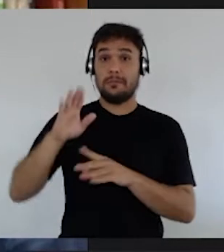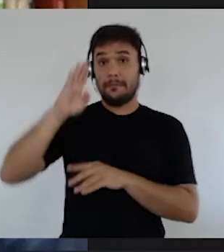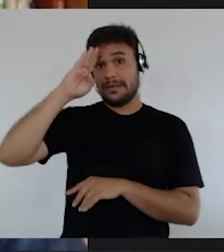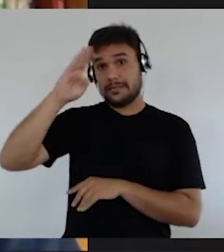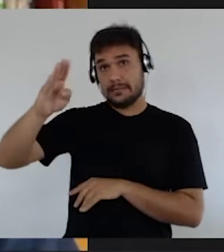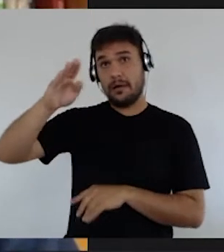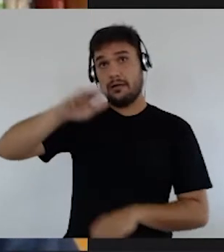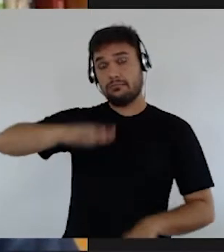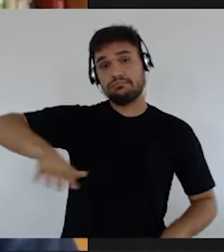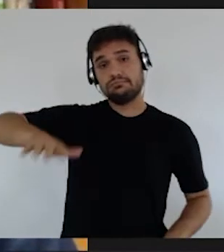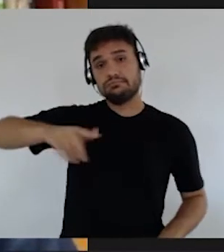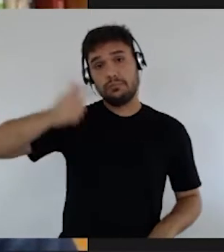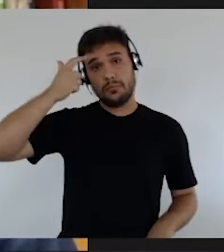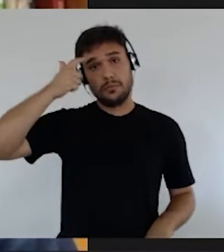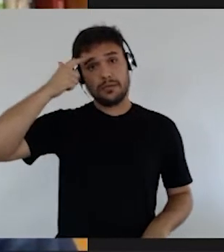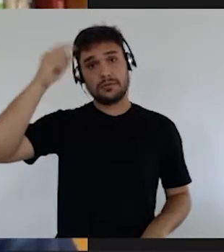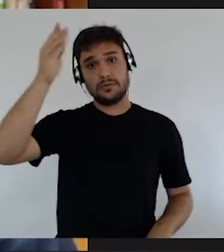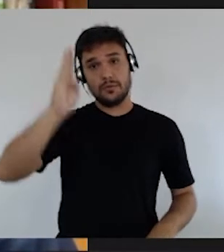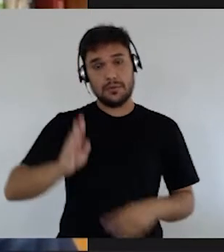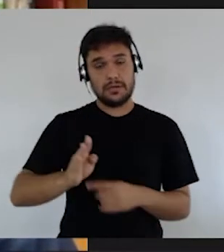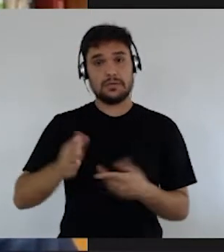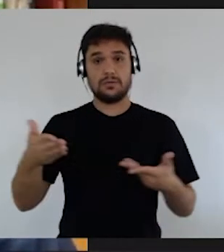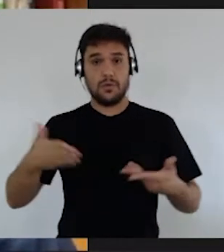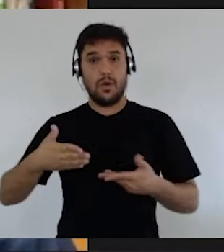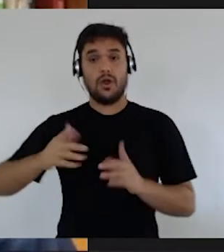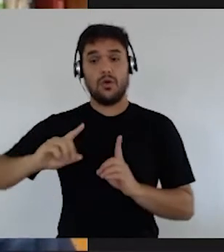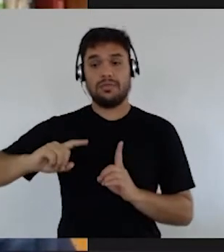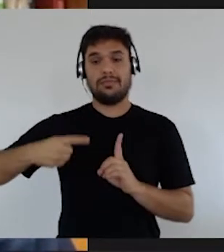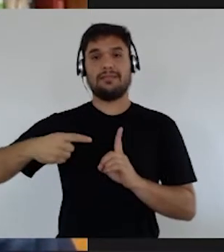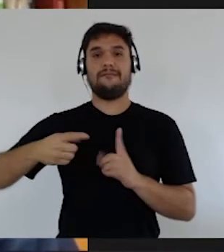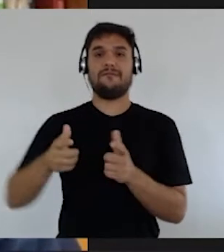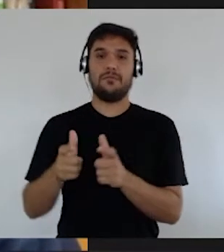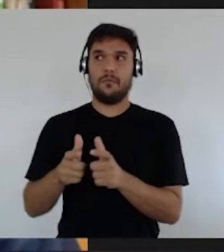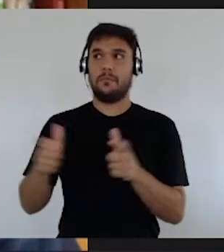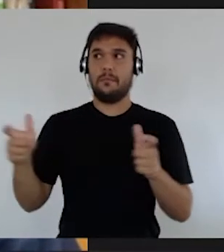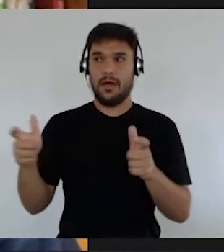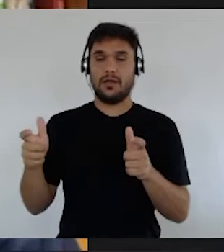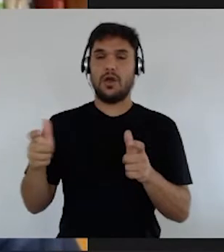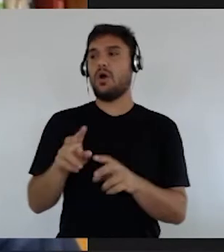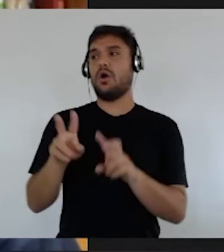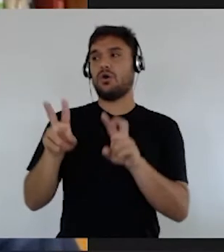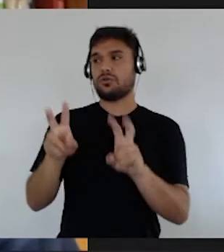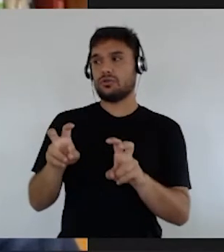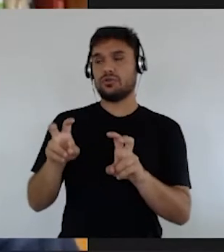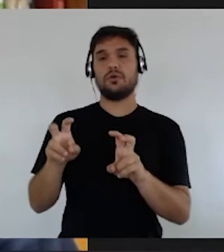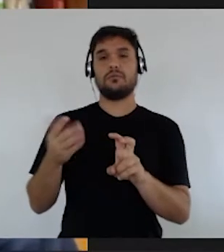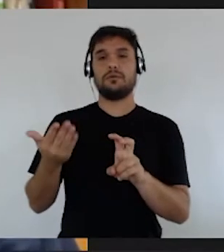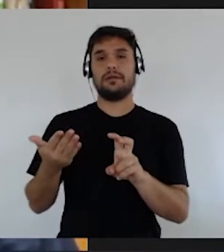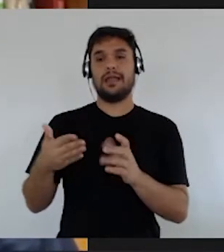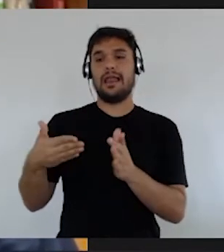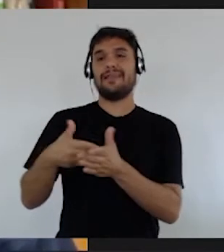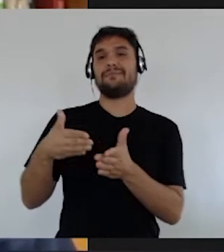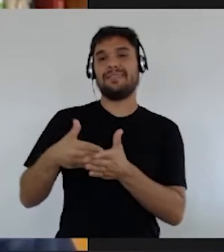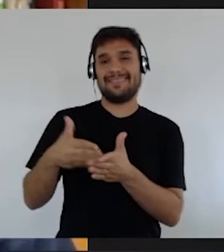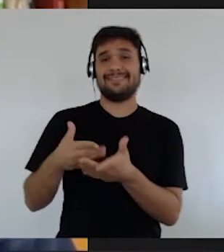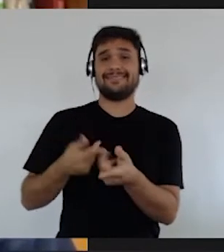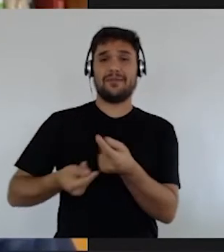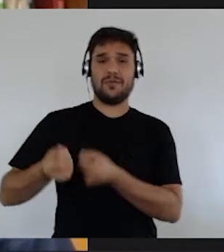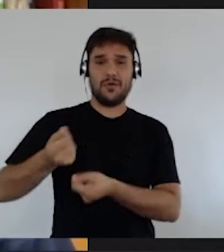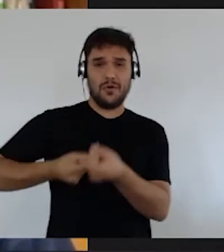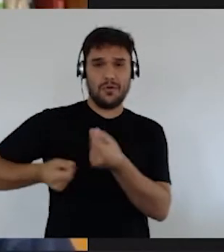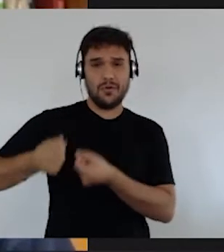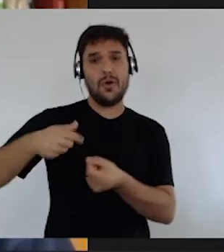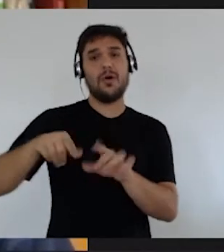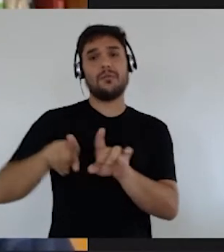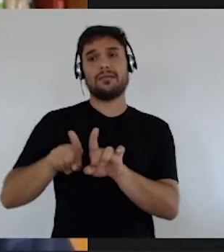particular, penso que o Brasil passa a ter um desafio muito maior em virtude das suas limitações econômicas e da